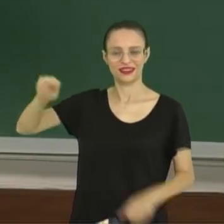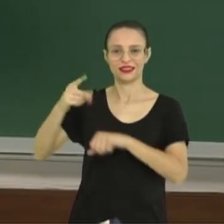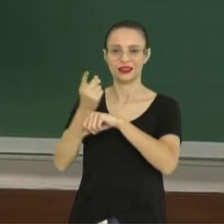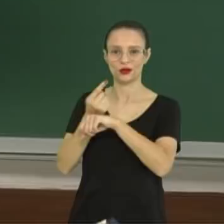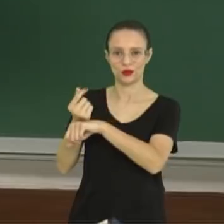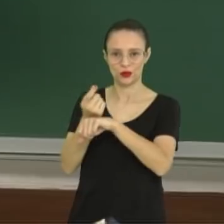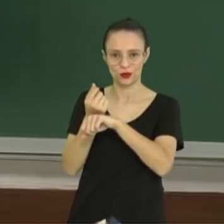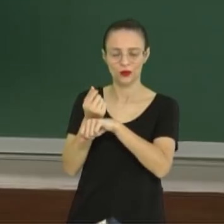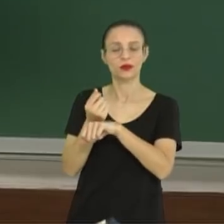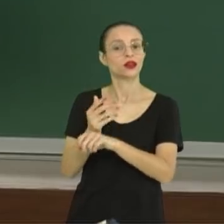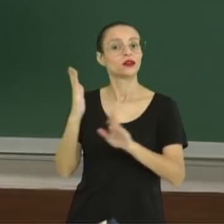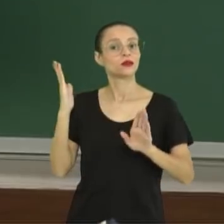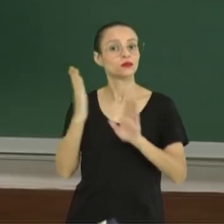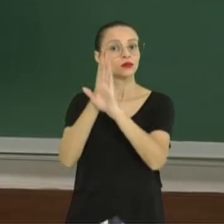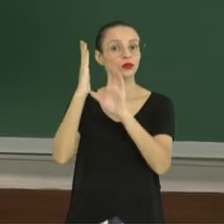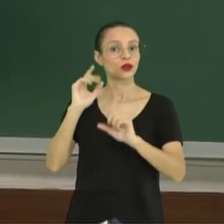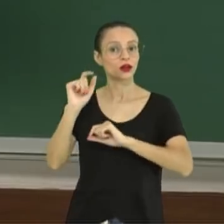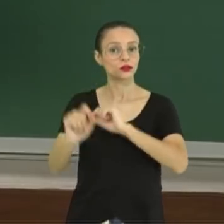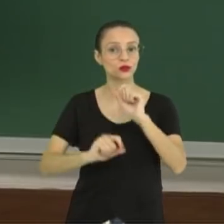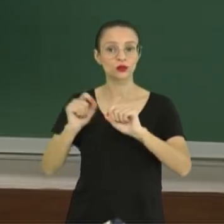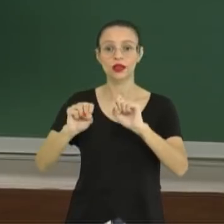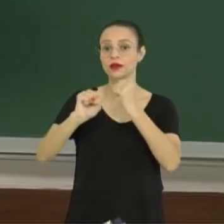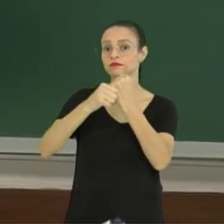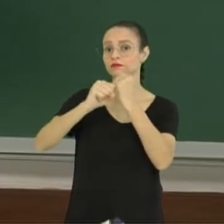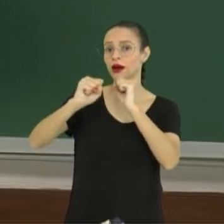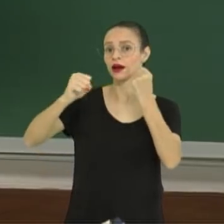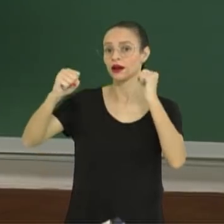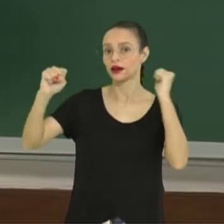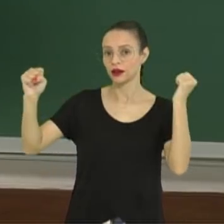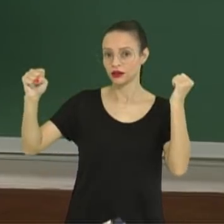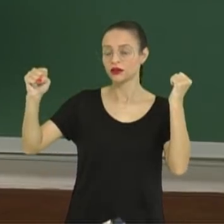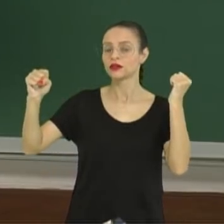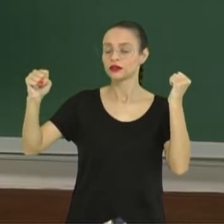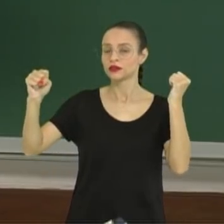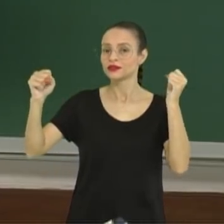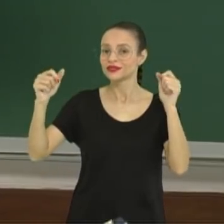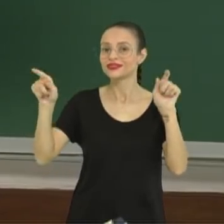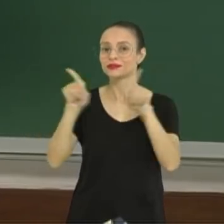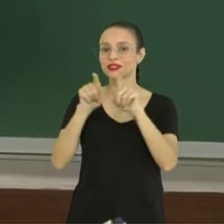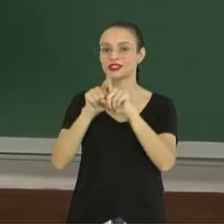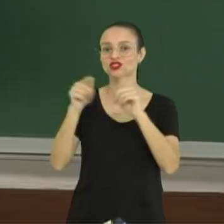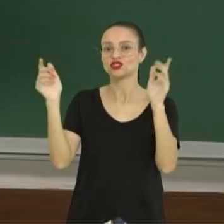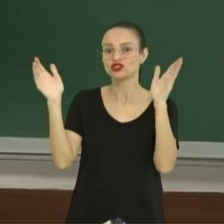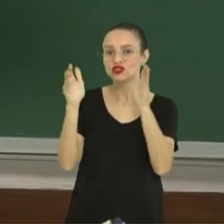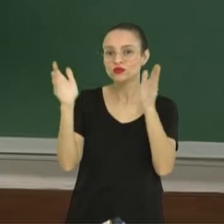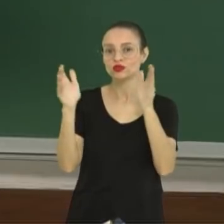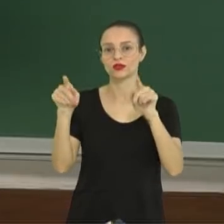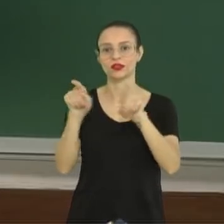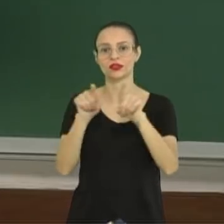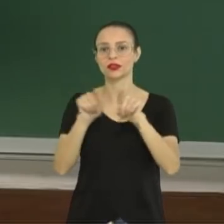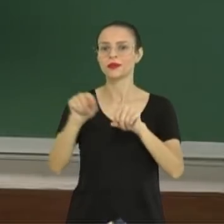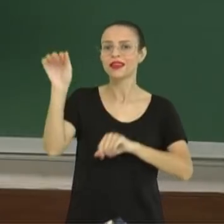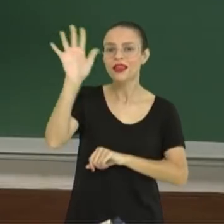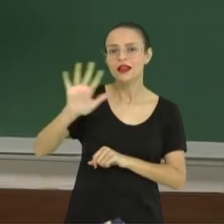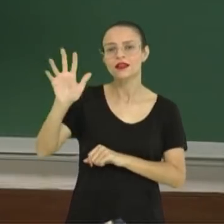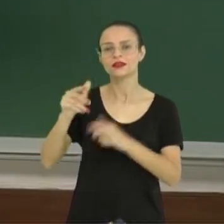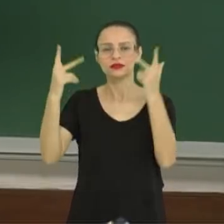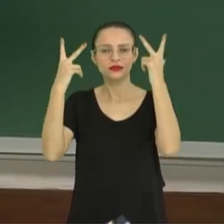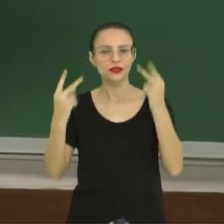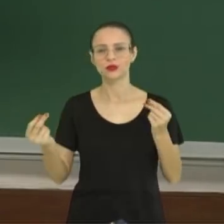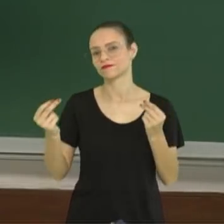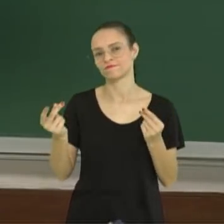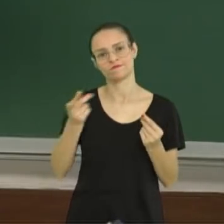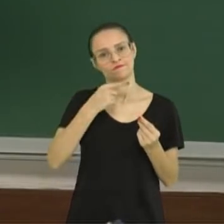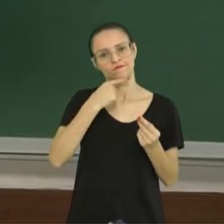econômicas devido ao tamanho do território, né? Um território reduzido, e as paisagens mesmo, os elementos naturais não